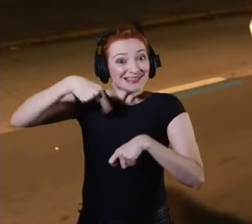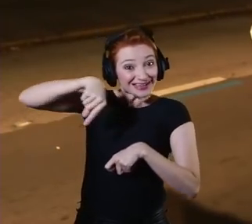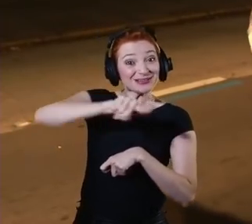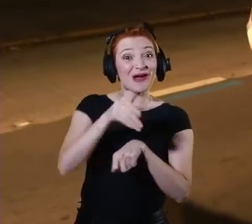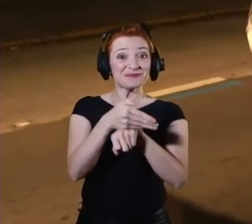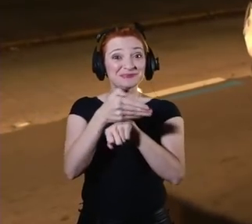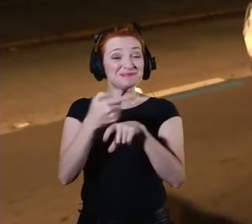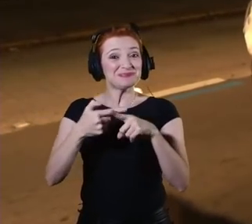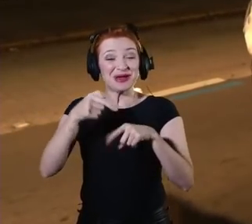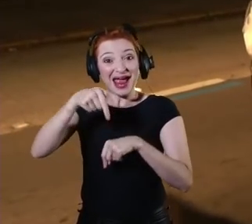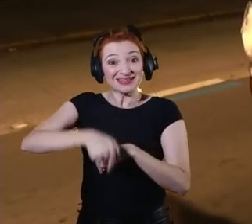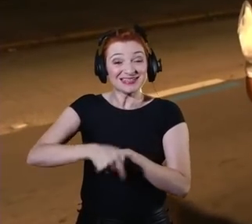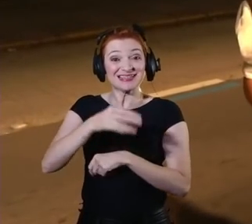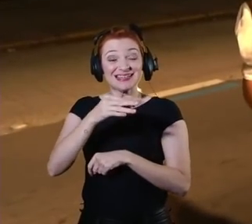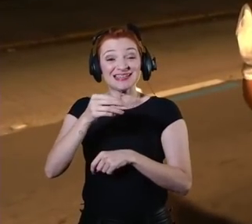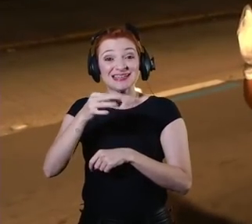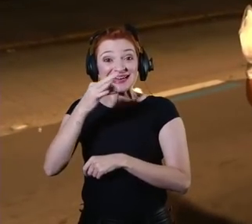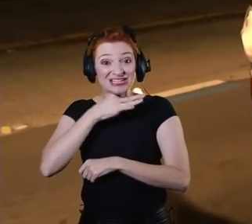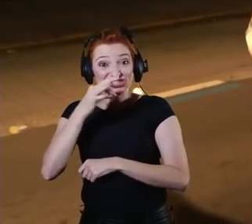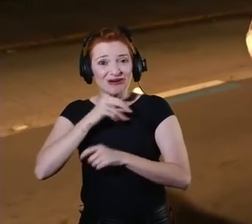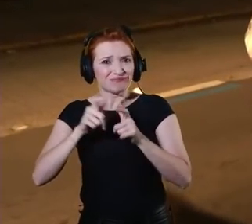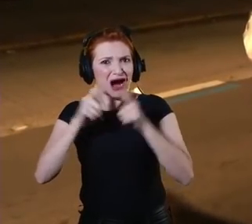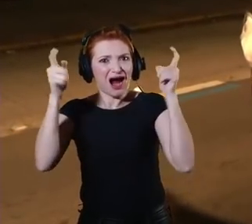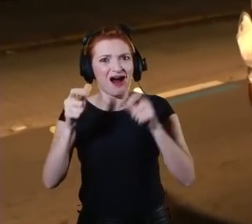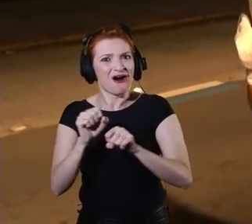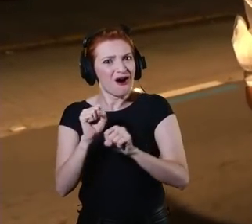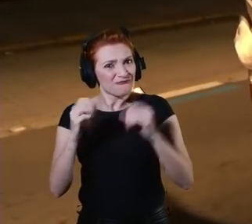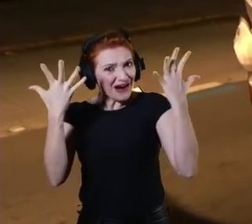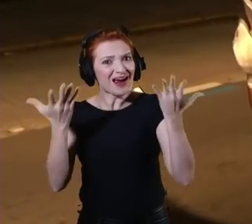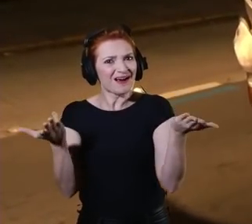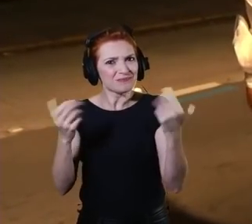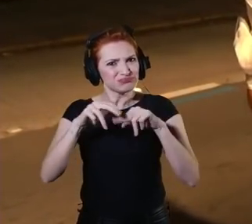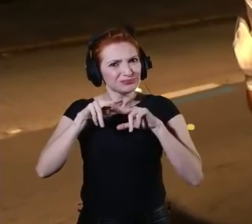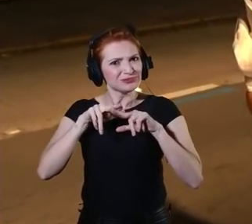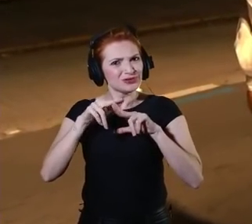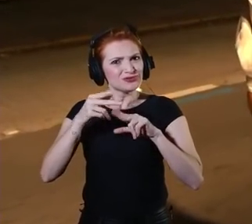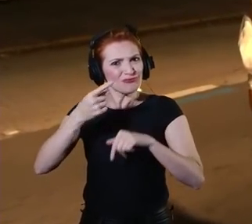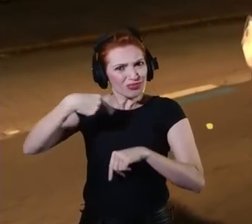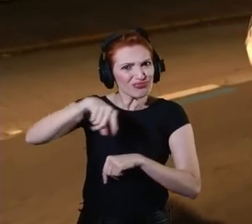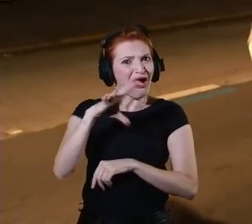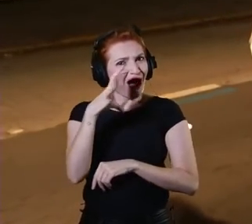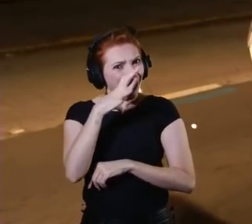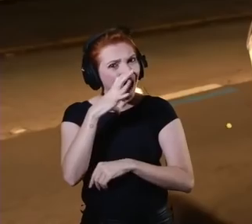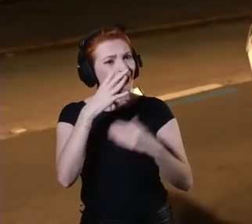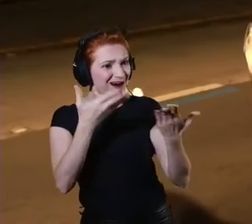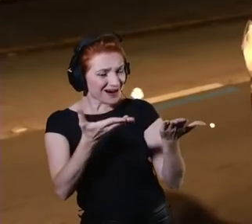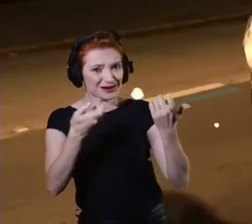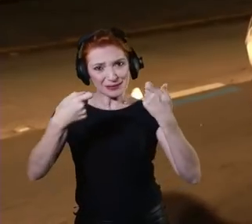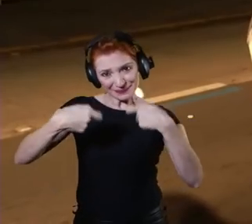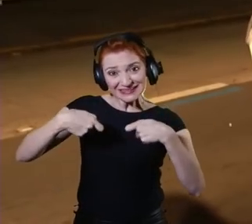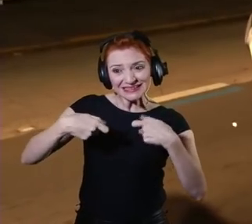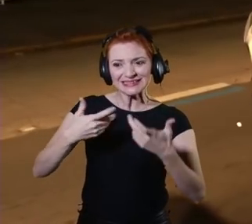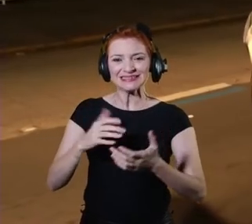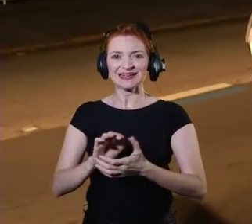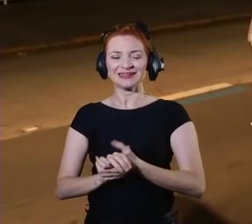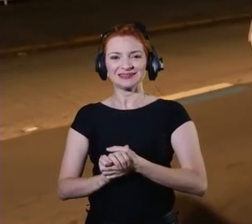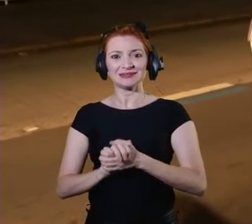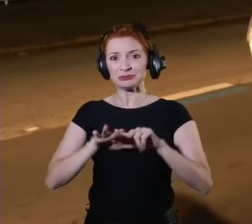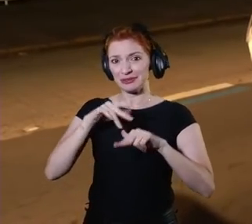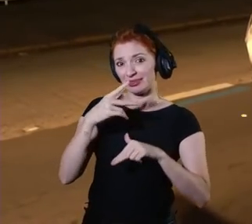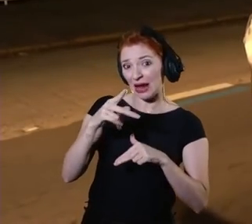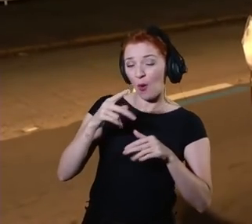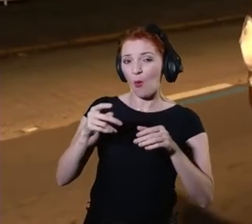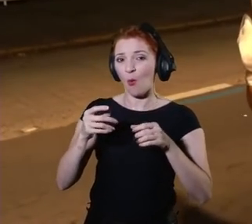maior festa da nossa cidade. Então, nada melhor do que nós prestigiarmos nessa grande festa. E o carro de vocês tem vários itens de